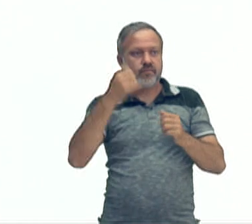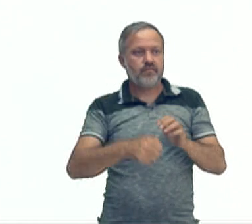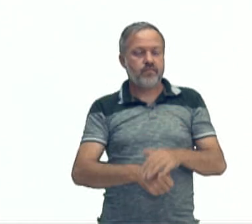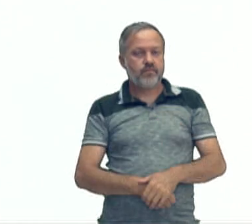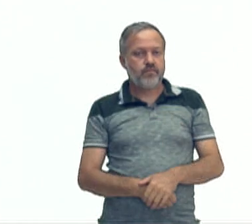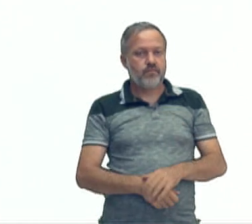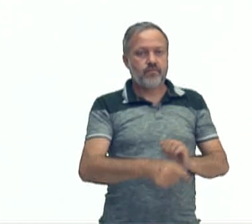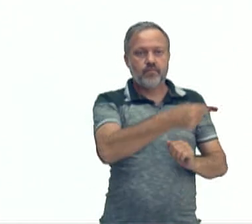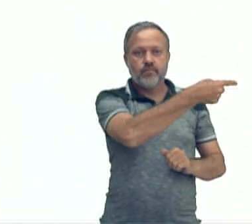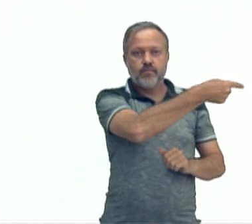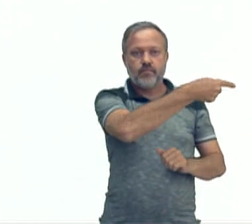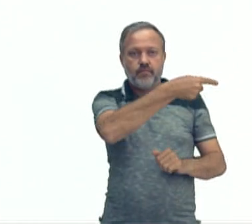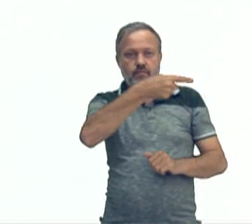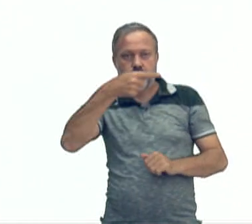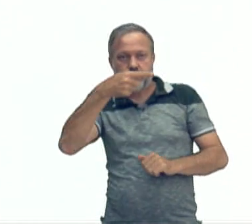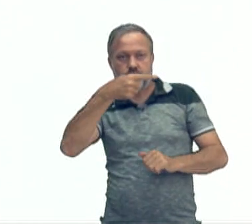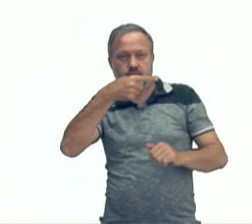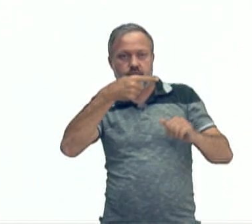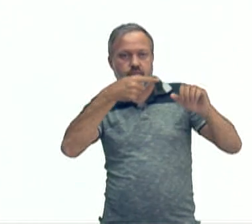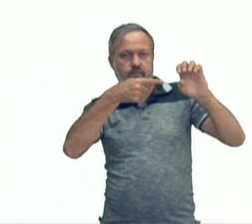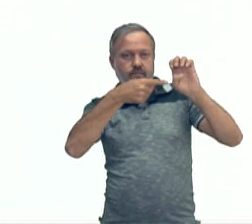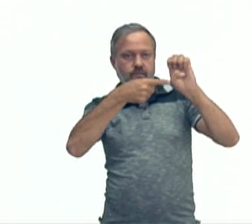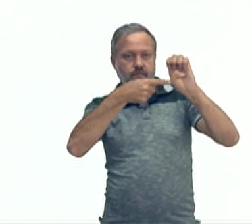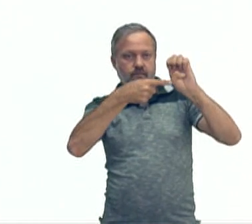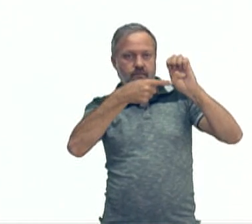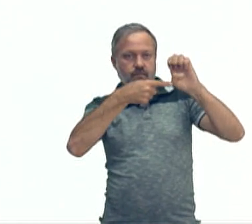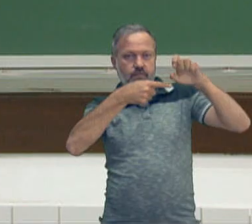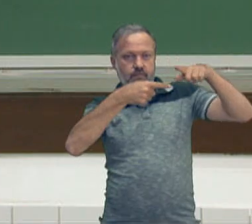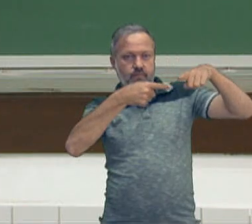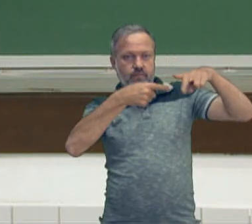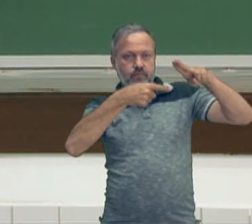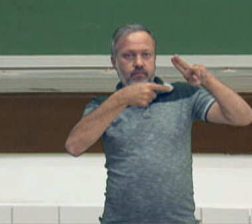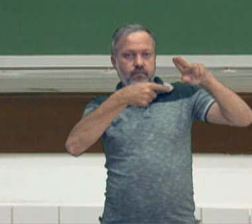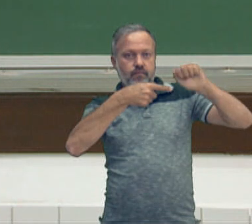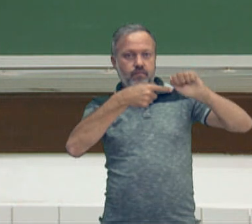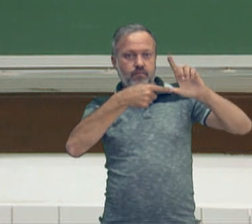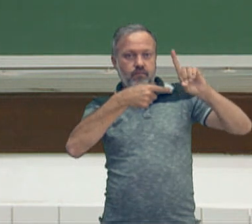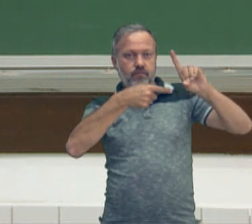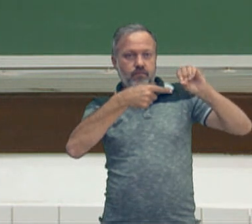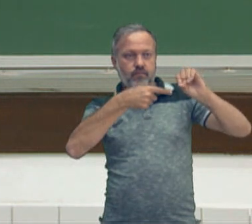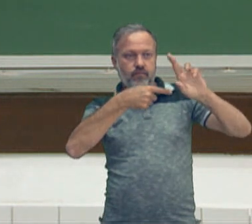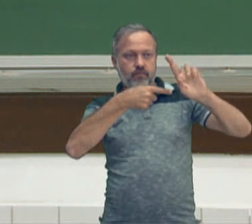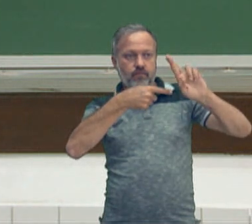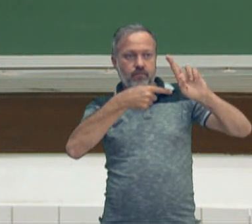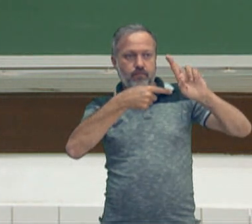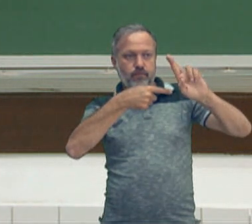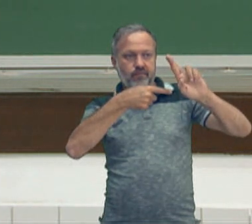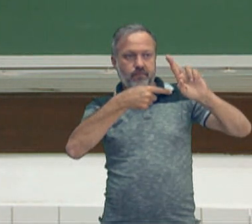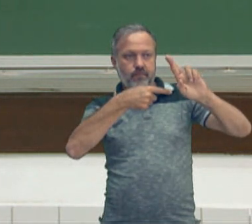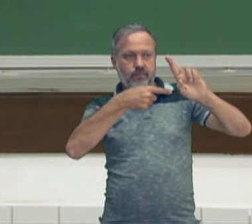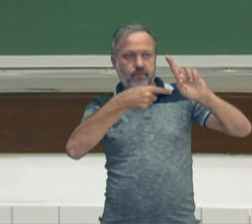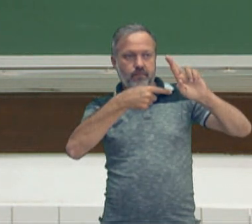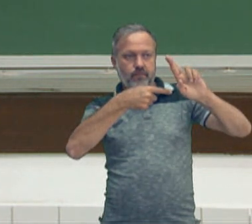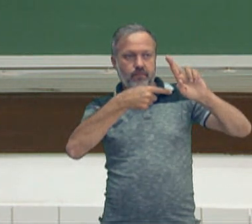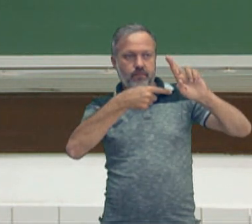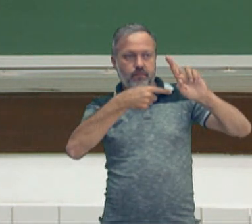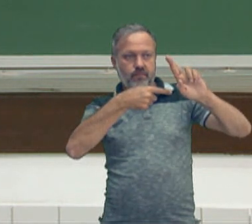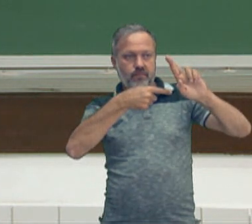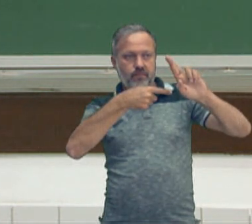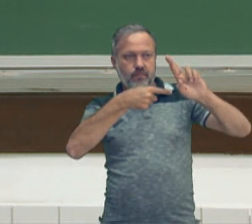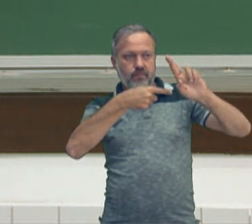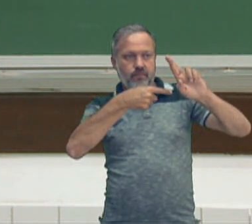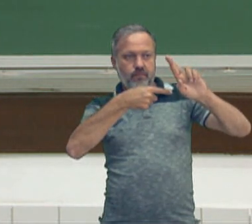linha do Equador. Então ele corta lá a linha do Equador, corta o continente americano, os 2 trópicos ao norte de Câncer e ao sul